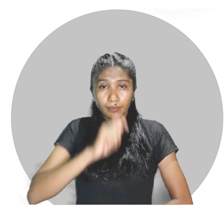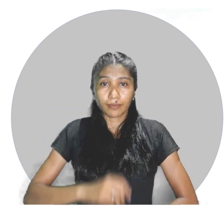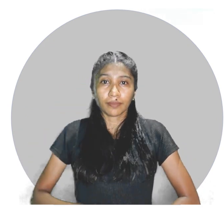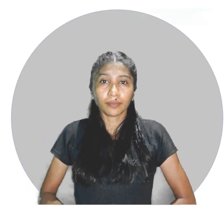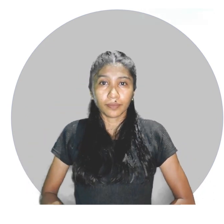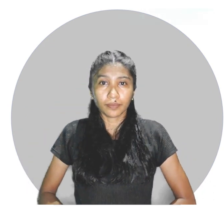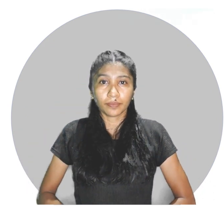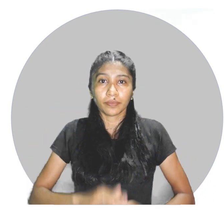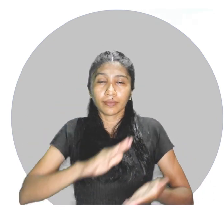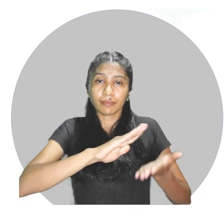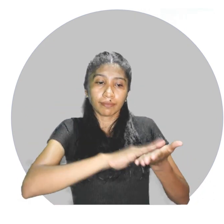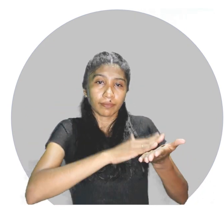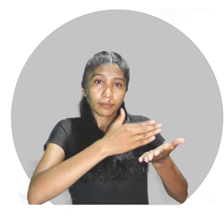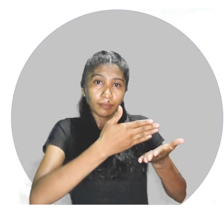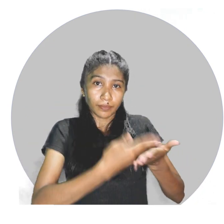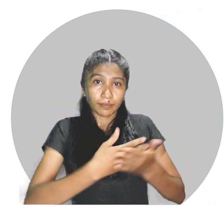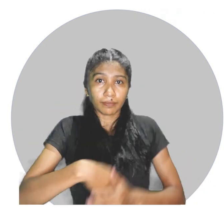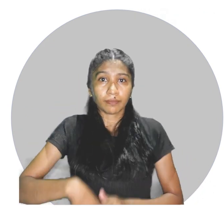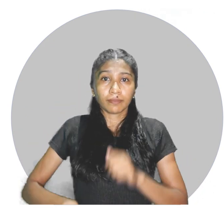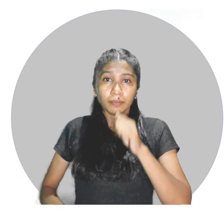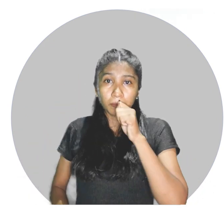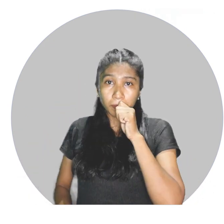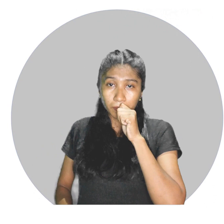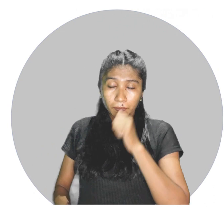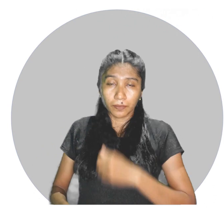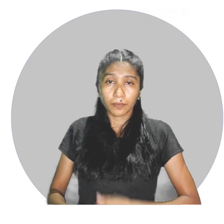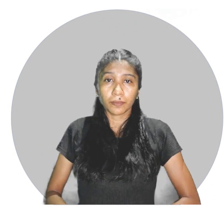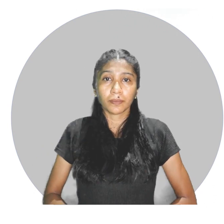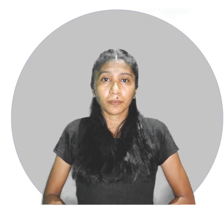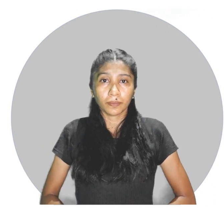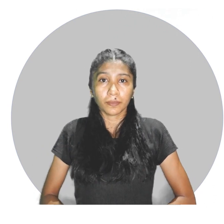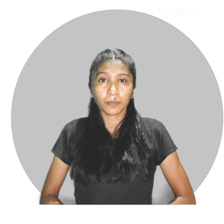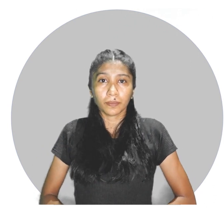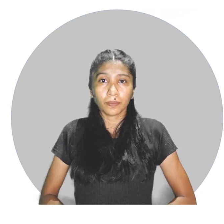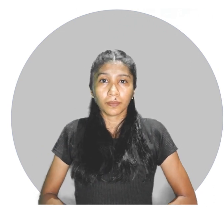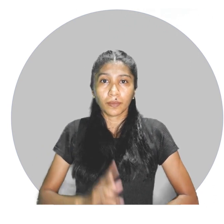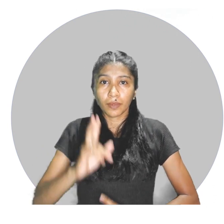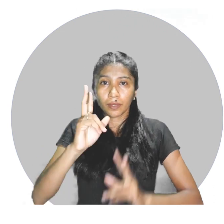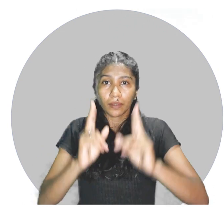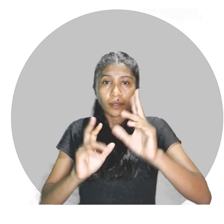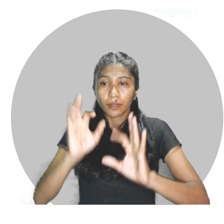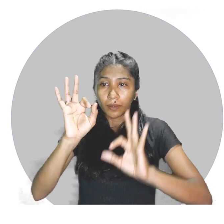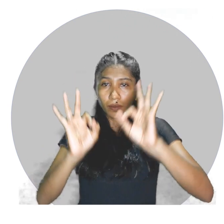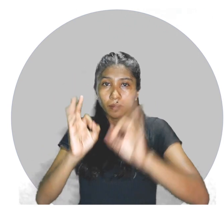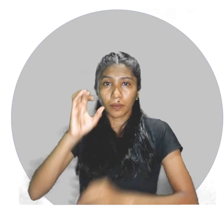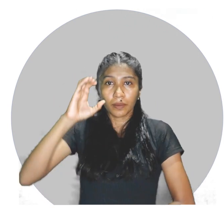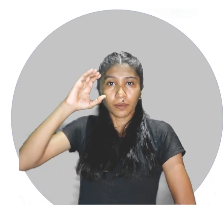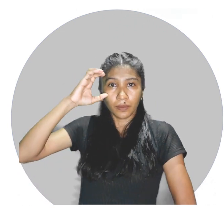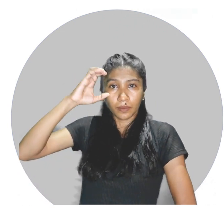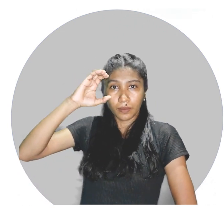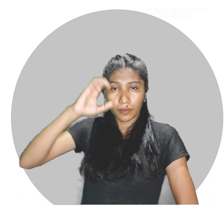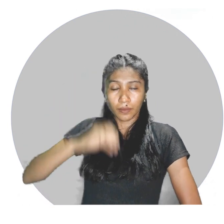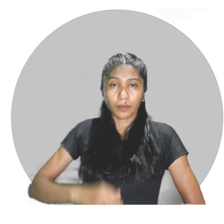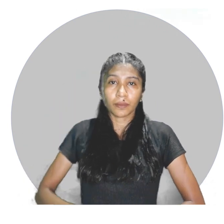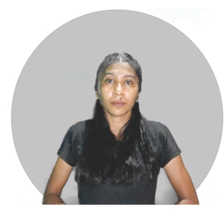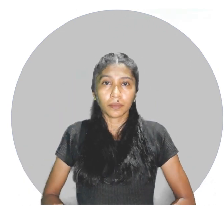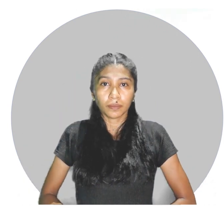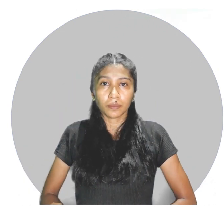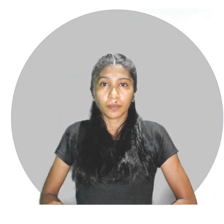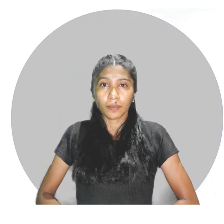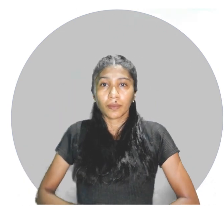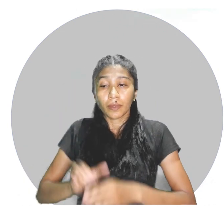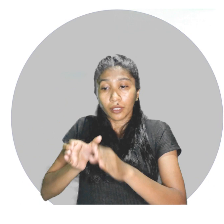Grisosti, interpretado por Antoniele Andrade da Silva, editado por Carlos Eduardo da Silva Sichan